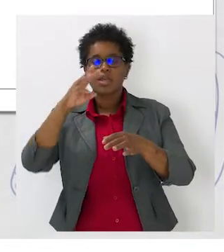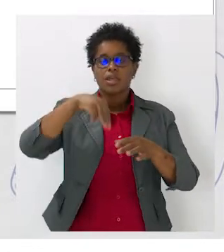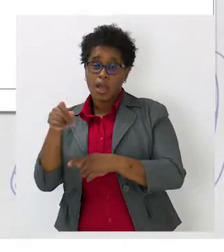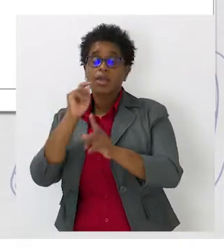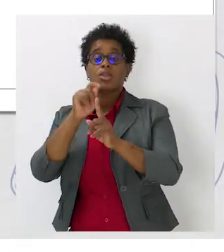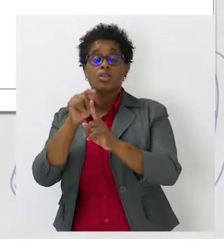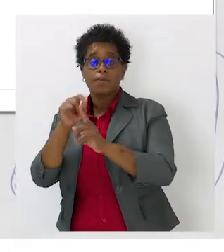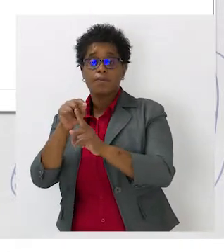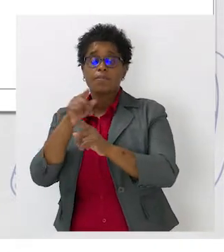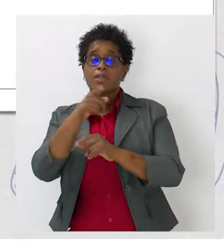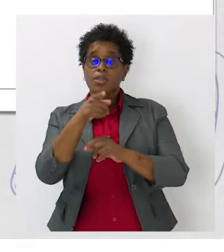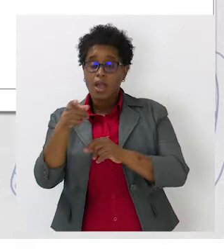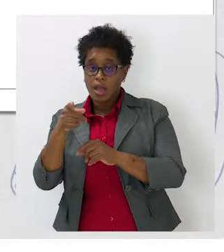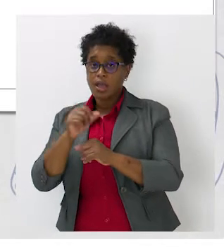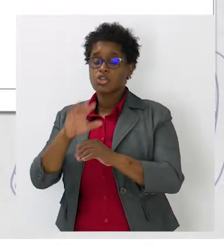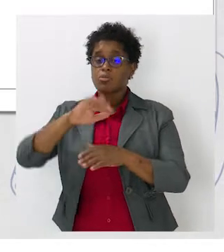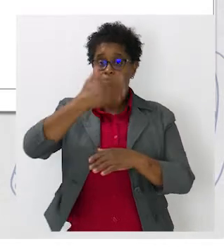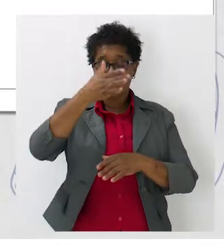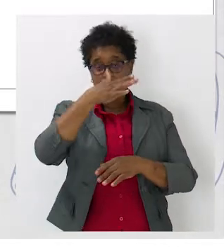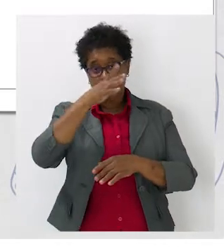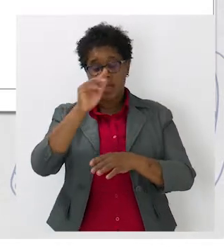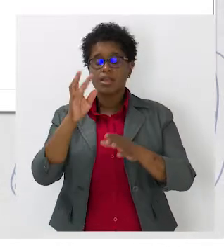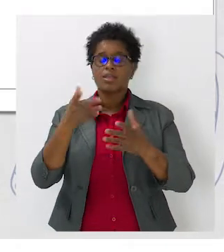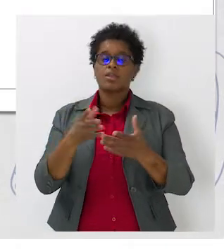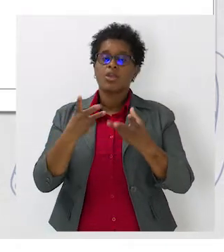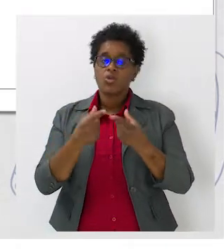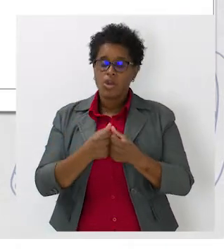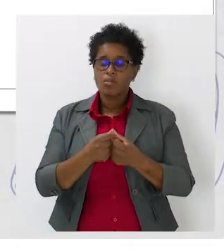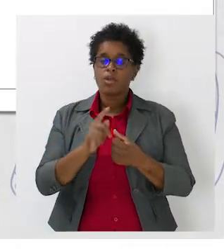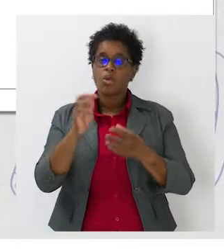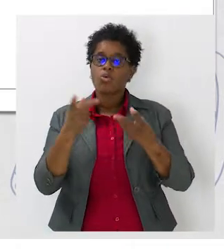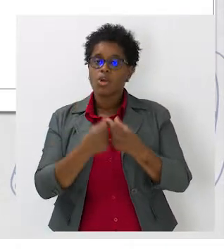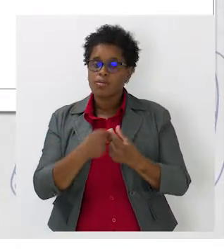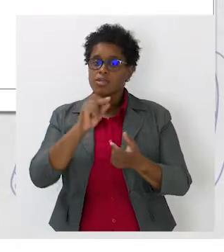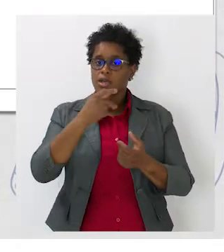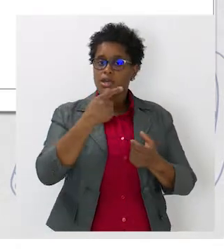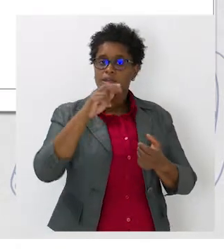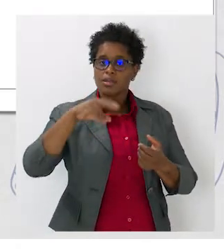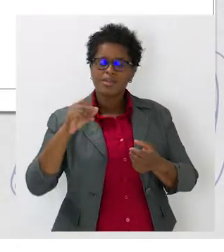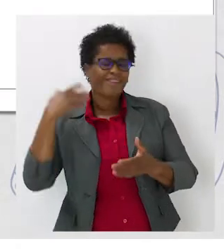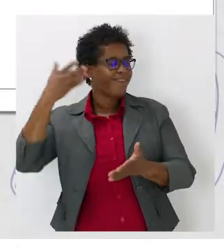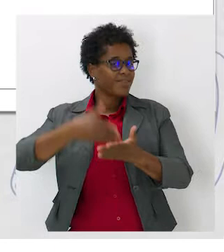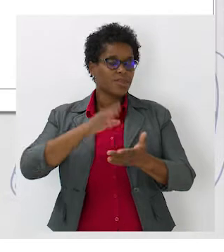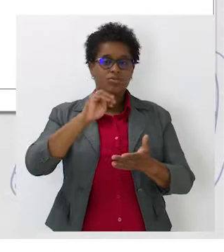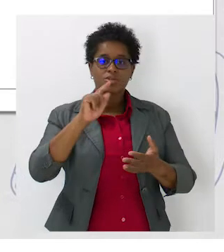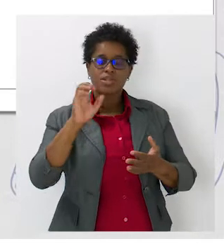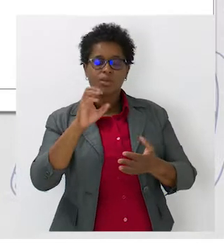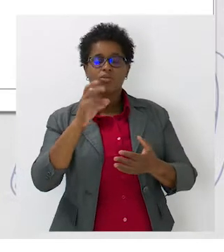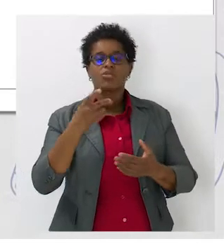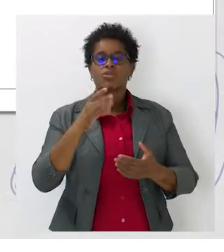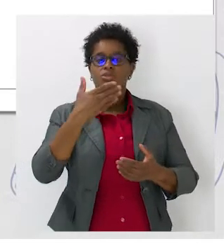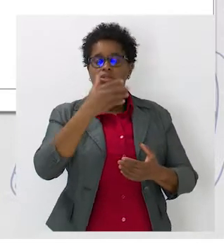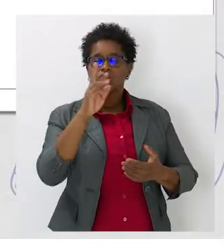metrópole, indicar as principais atividades econômicas de Atenas até o século V a.C.,